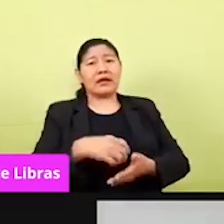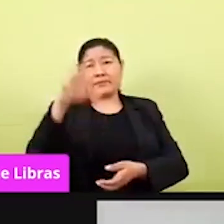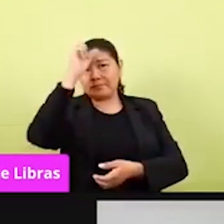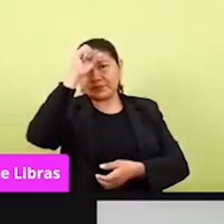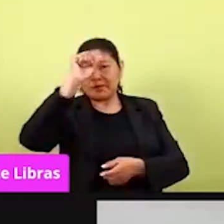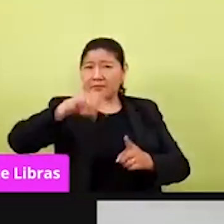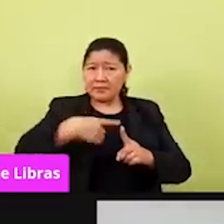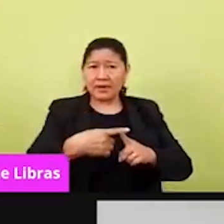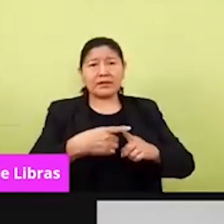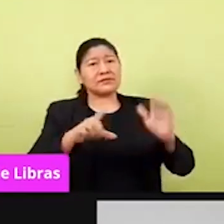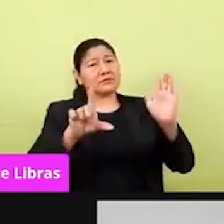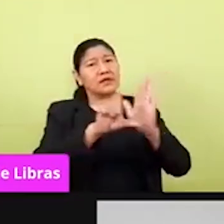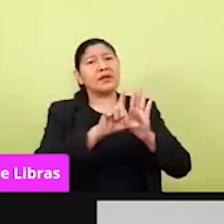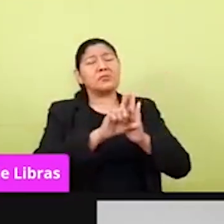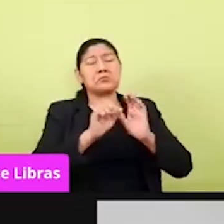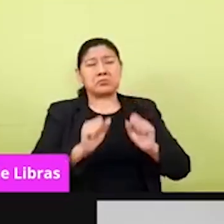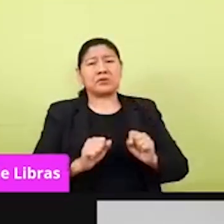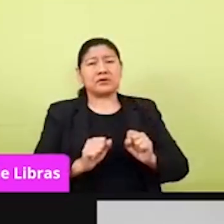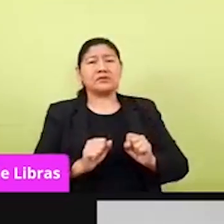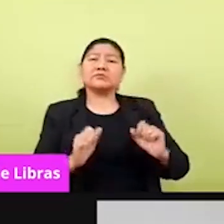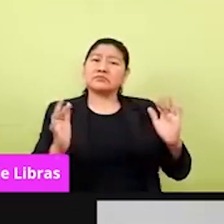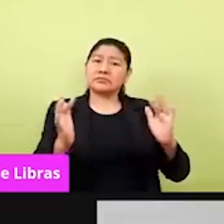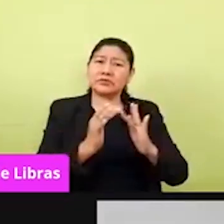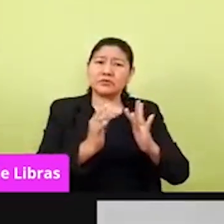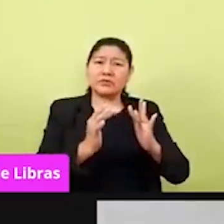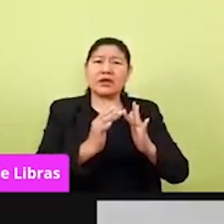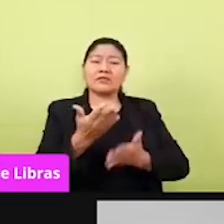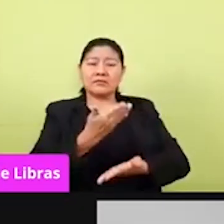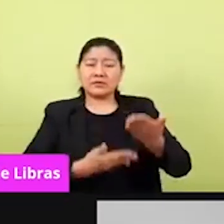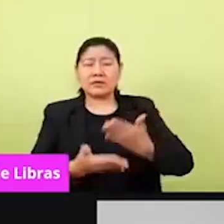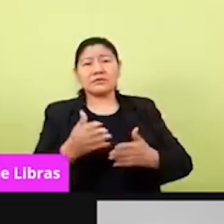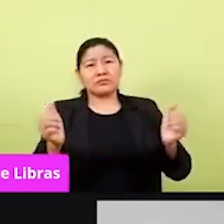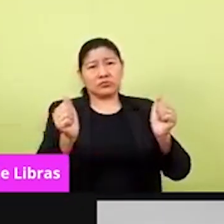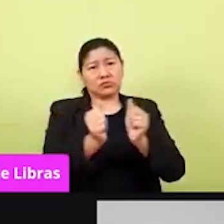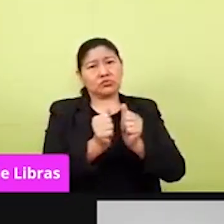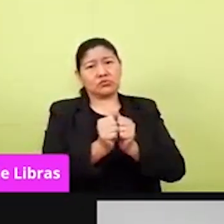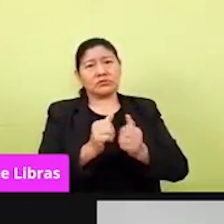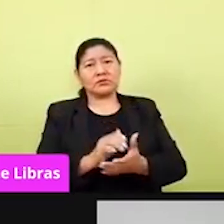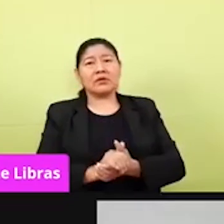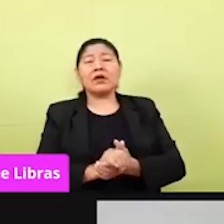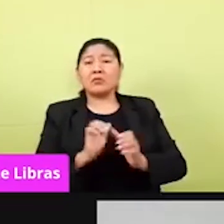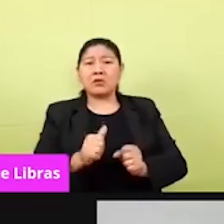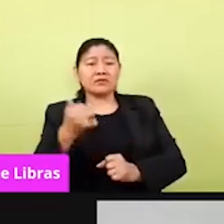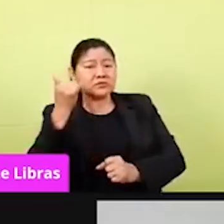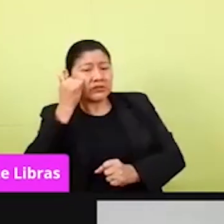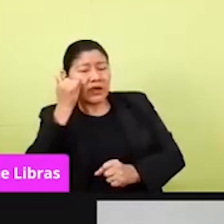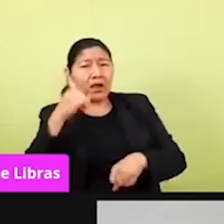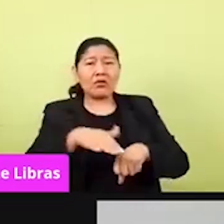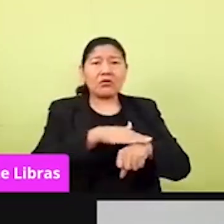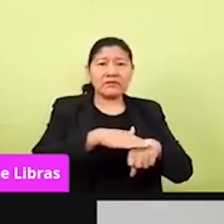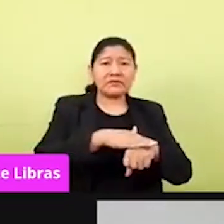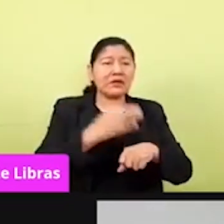com a CEMU, quiser fazer a ponte com a DED, nós fazemos essa ponte. Se quiser ir atrás, né, procurar a Márcia para alguma